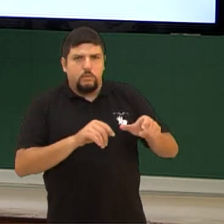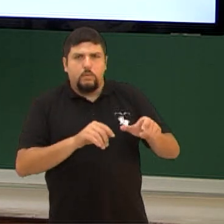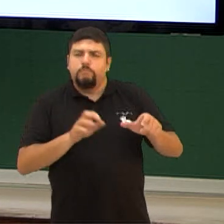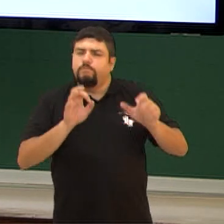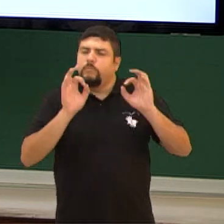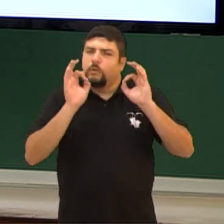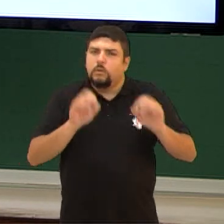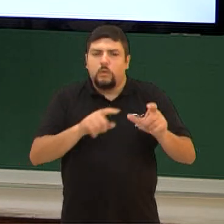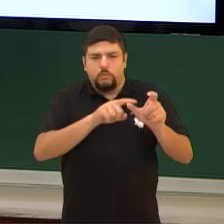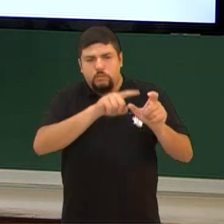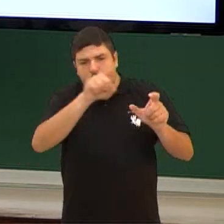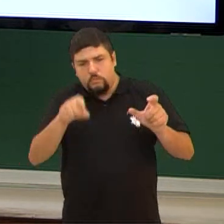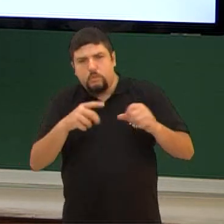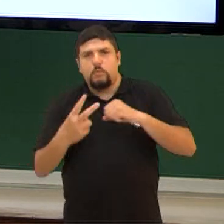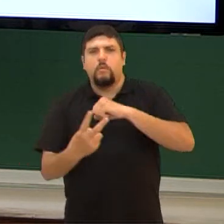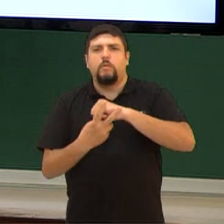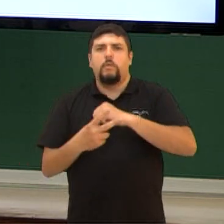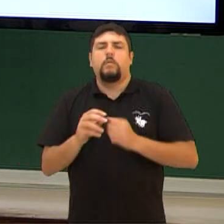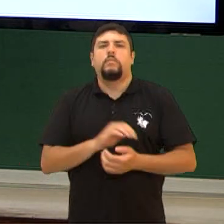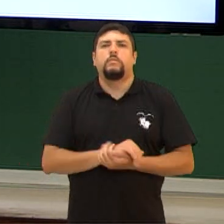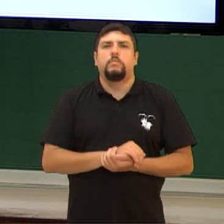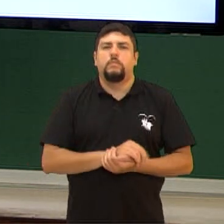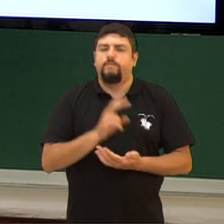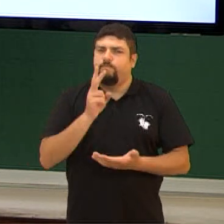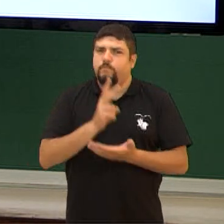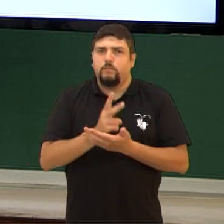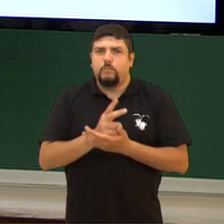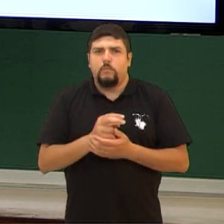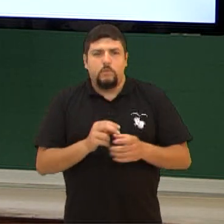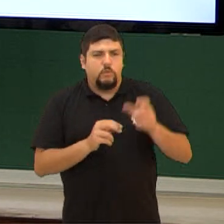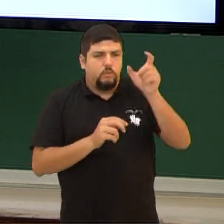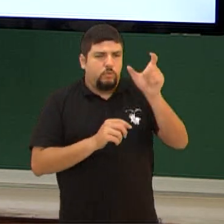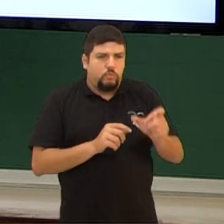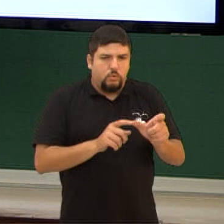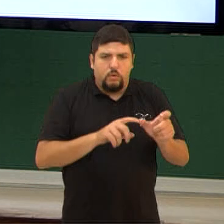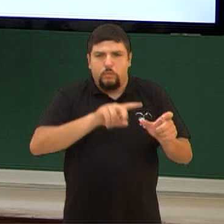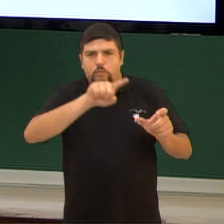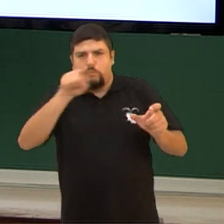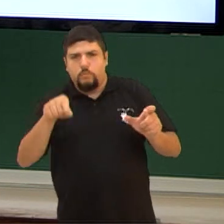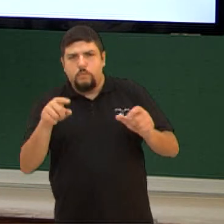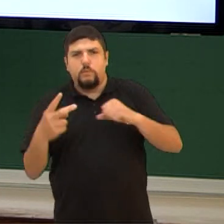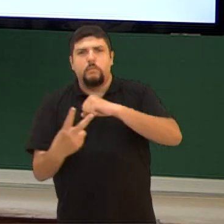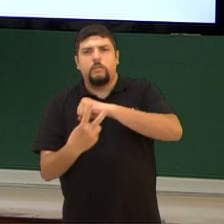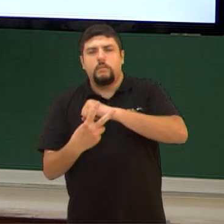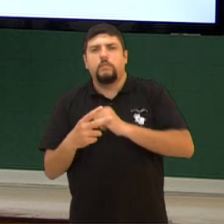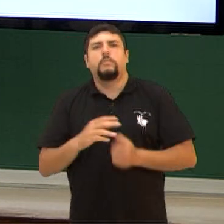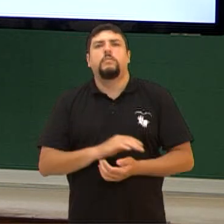dele, tá ok? Ó, sujeito, verbo, sujeito, verbo, ok?